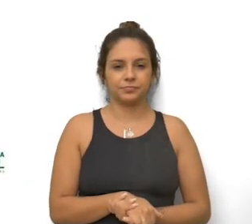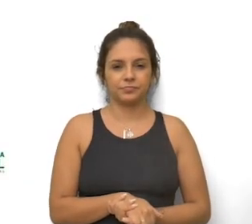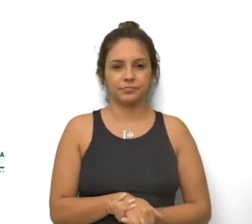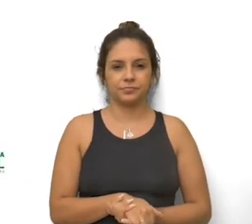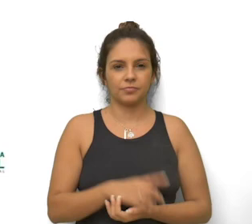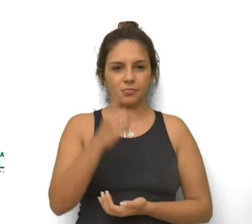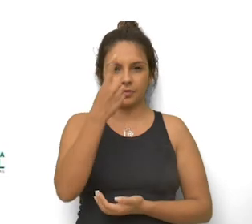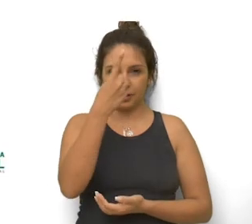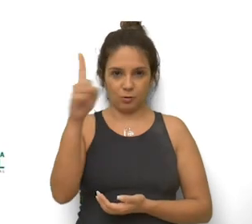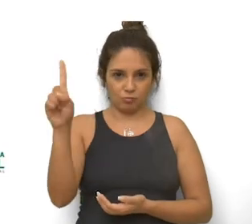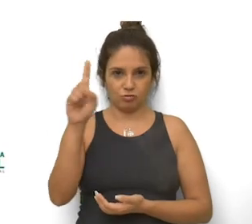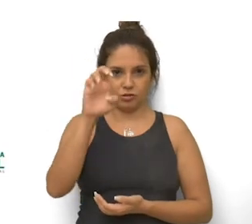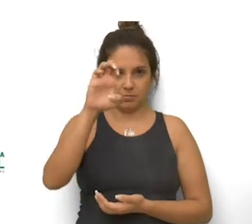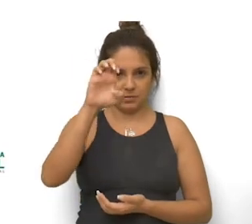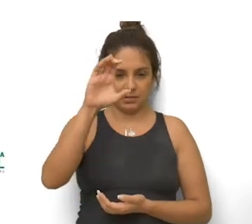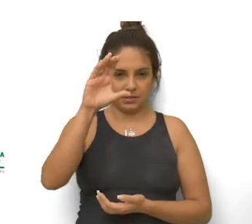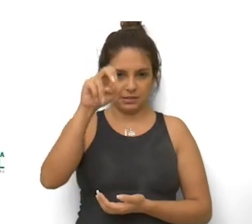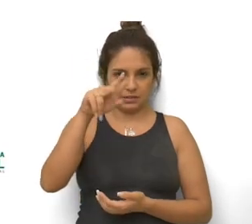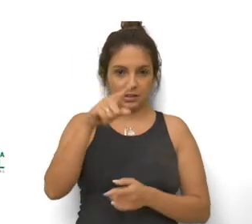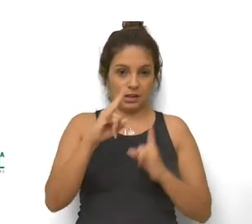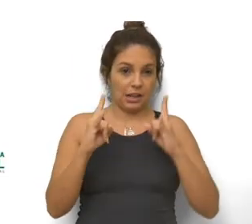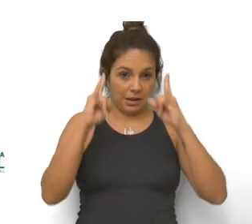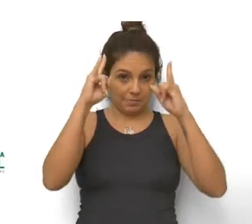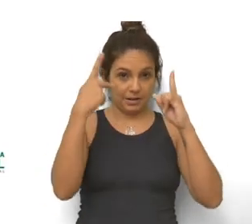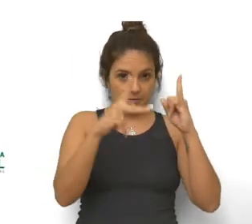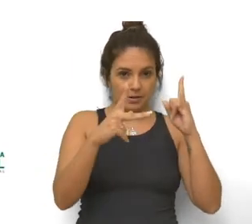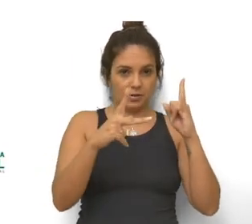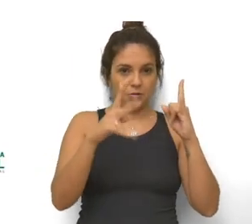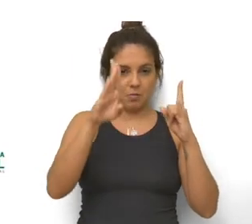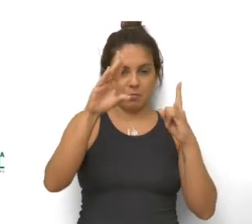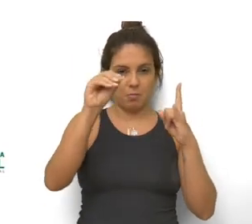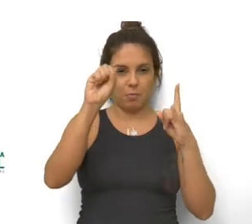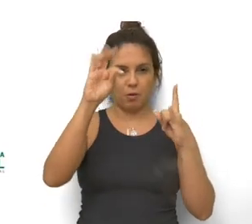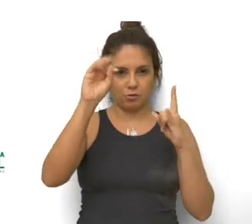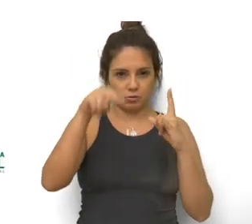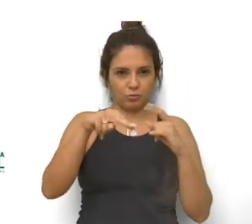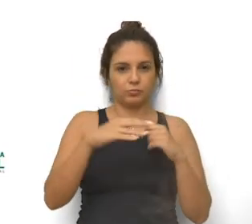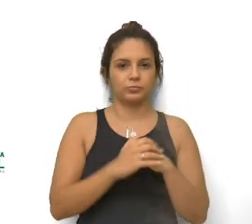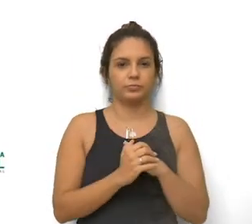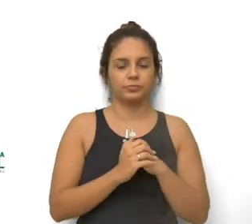A última cena se passa no apartamento dela em Boston.